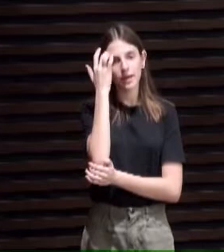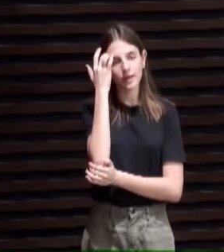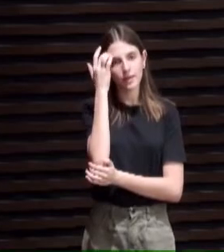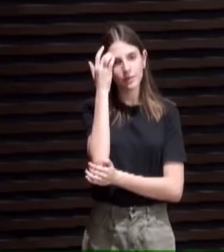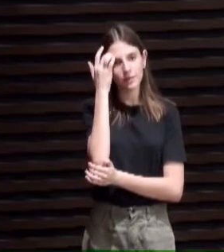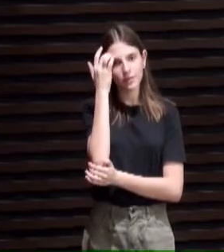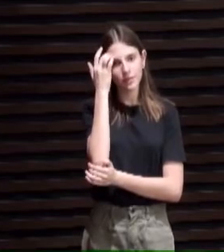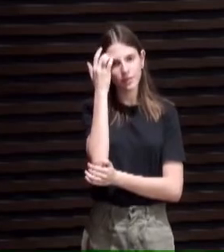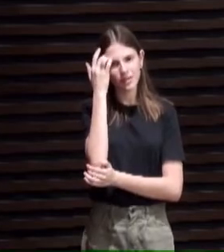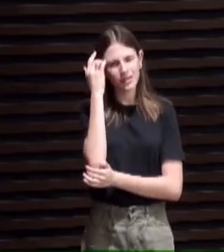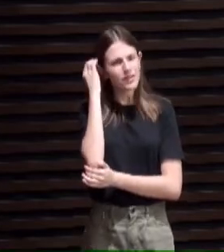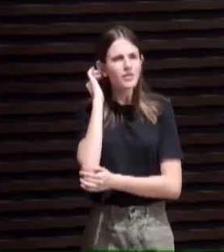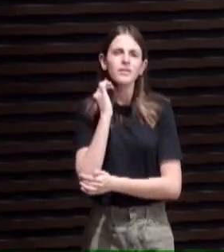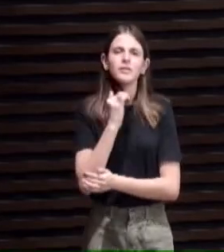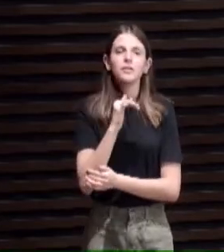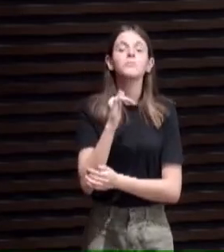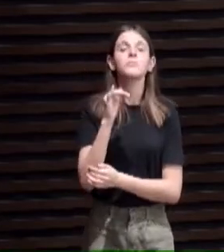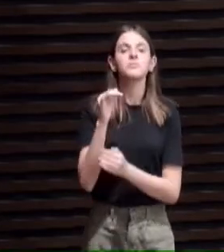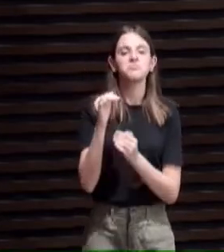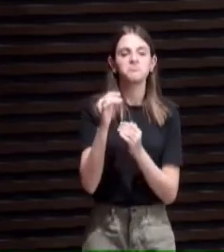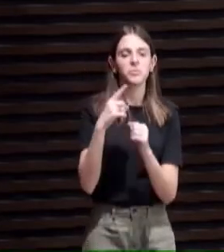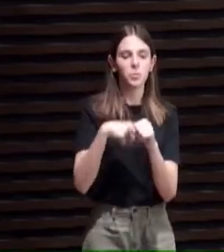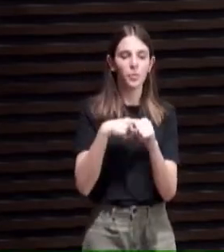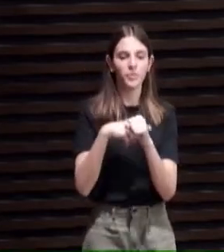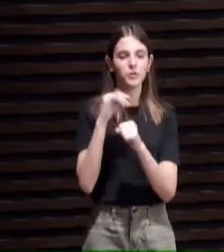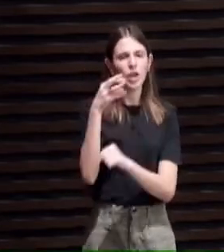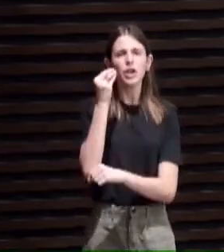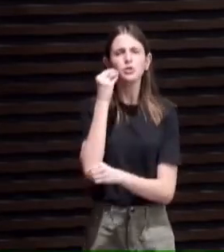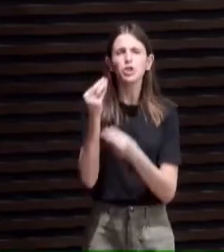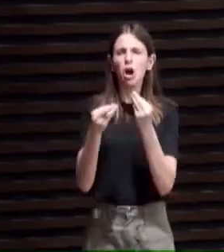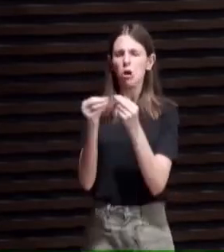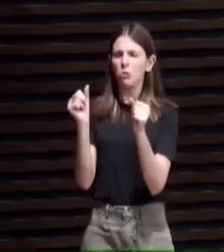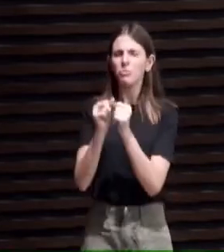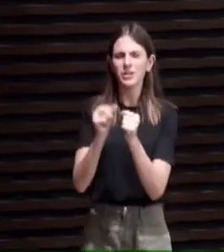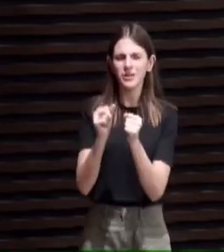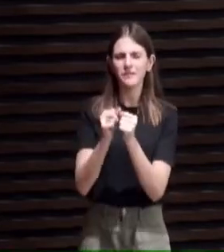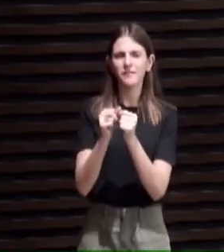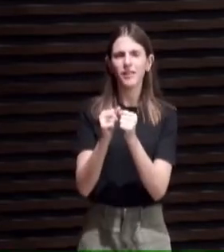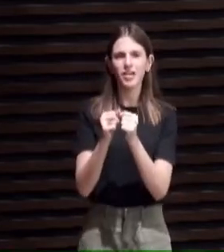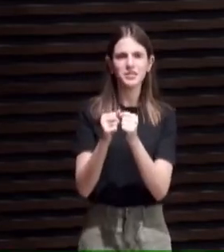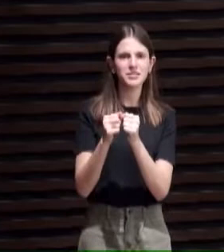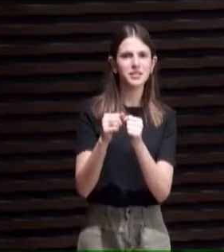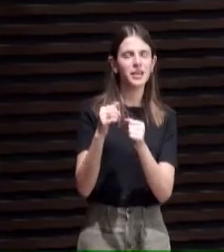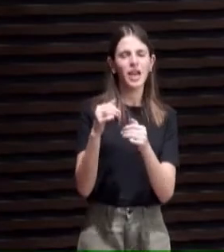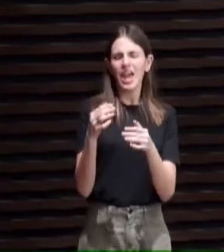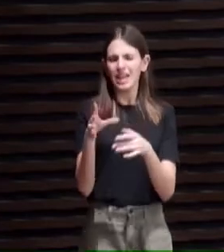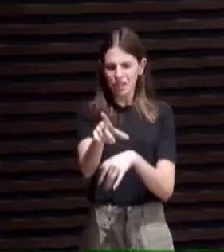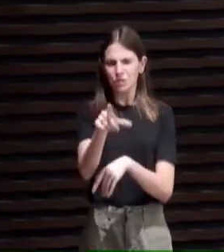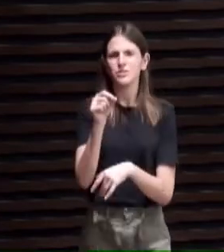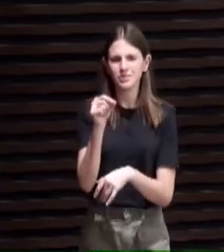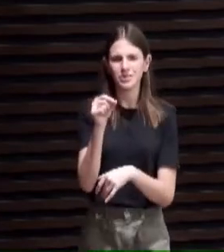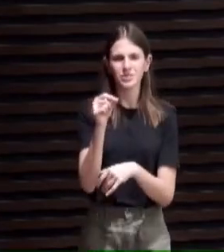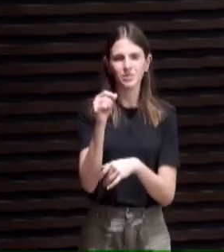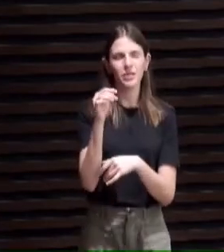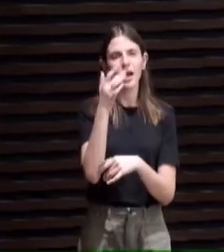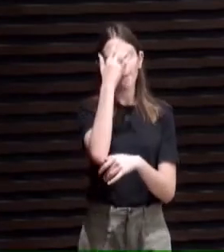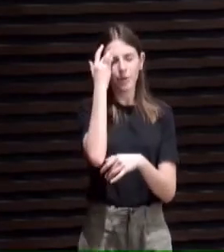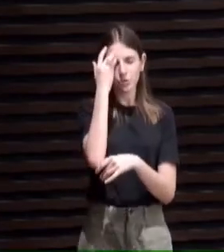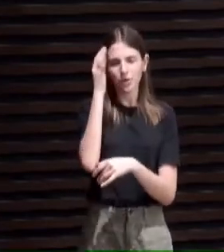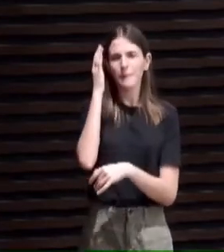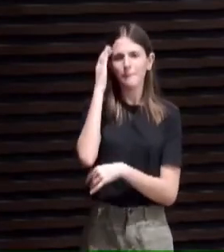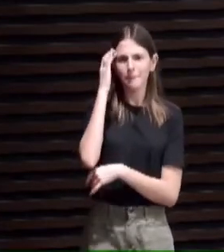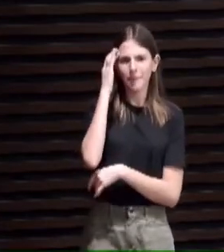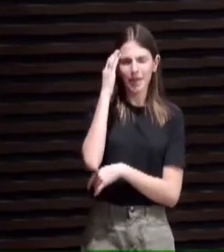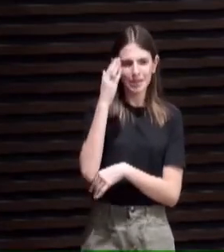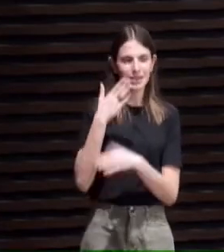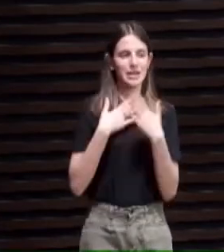essa. Ai, Judas, como é que faz? Ai, será que eu tenho? E esse negócio de eleição? E esse negócio de predestinação? A pessoa fica tensa. Aí dá um